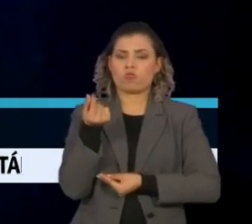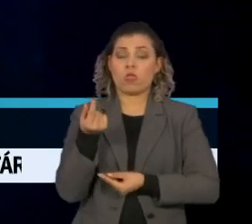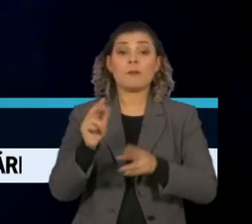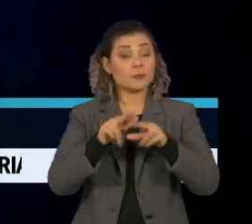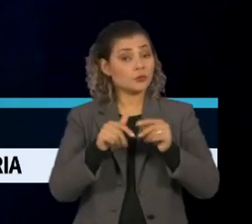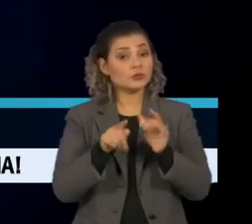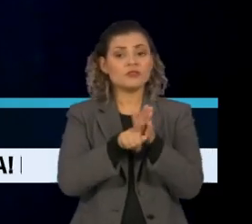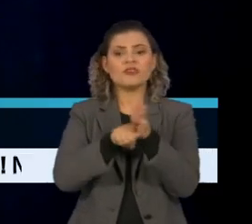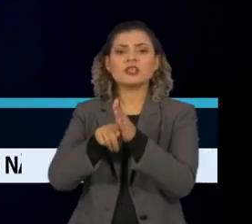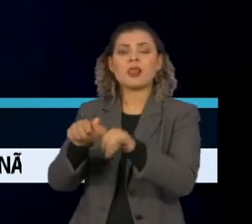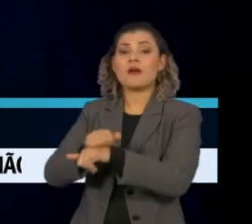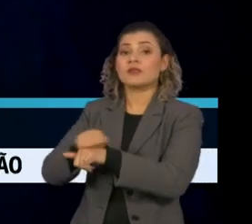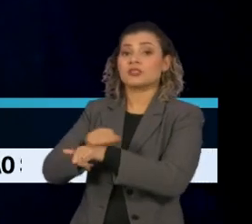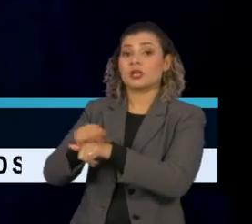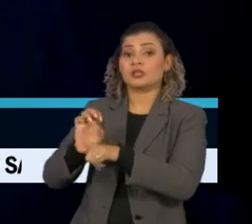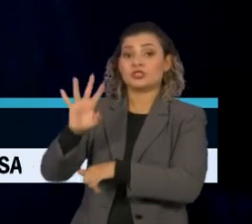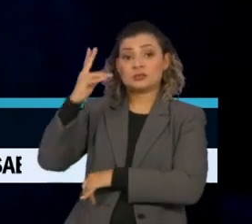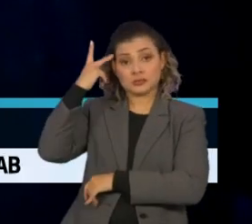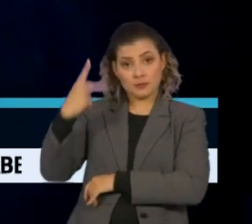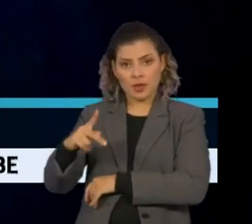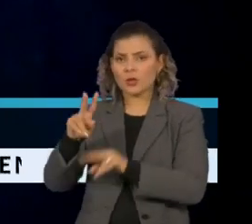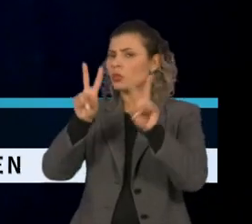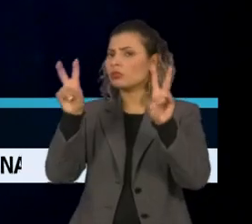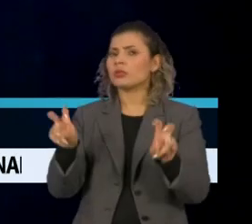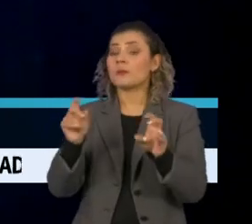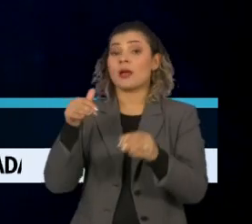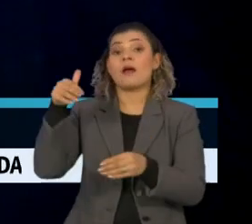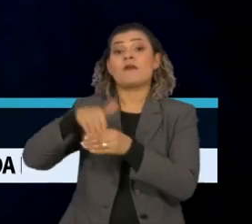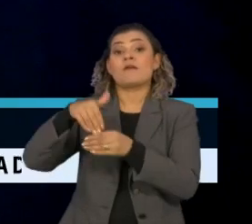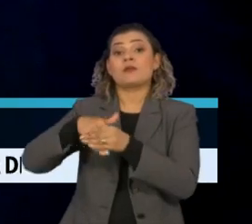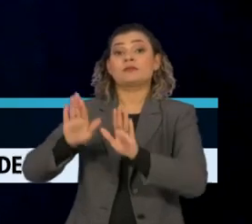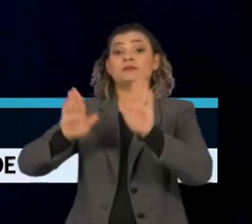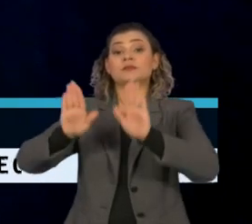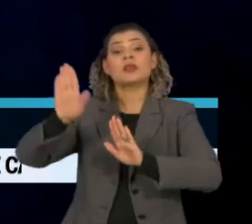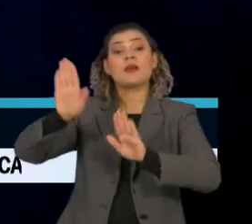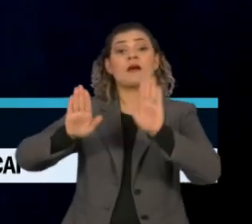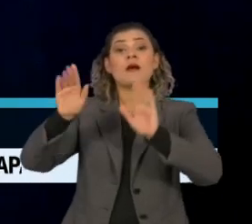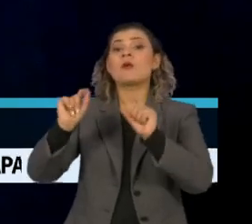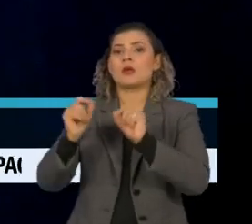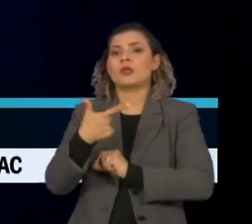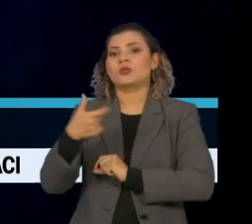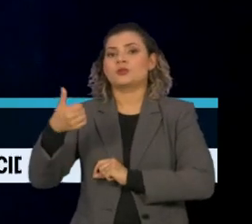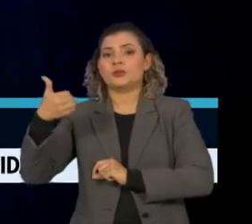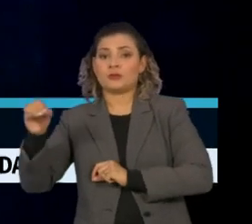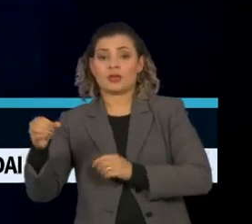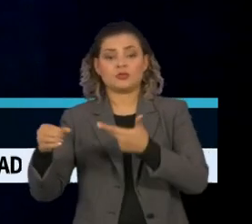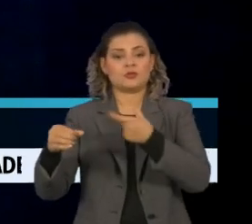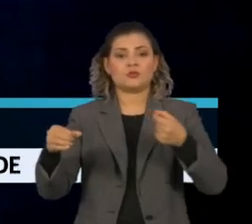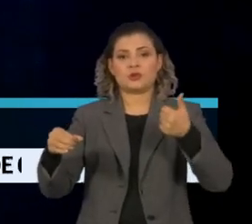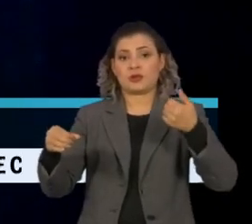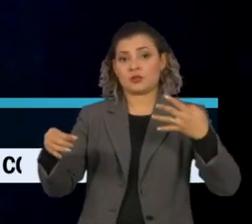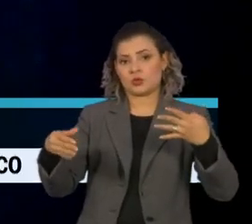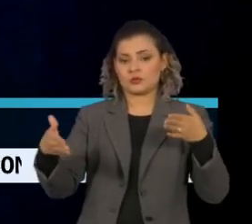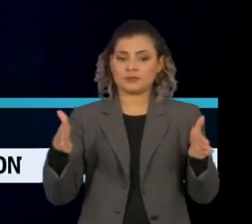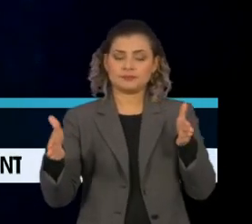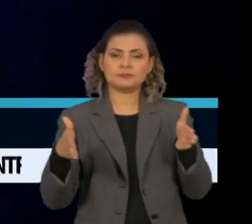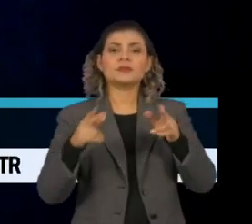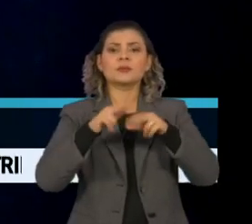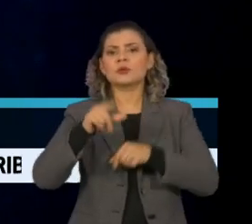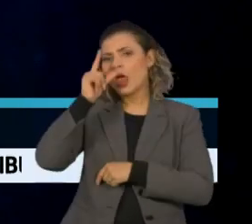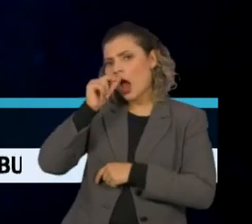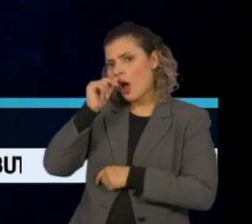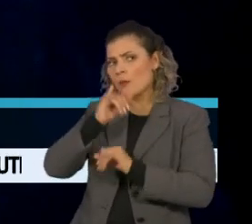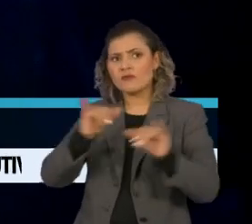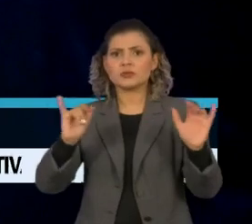baseada nas investigações da lava-jato no estado e se refere a campanha de 2010 e 2014 em nota os advogados de alckmin